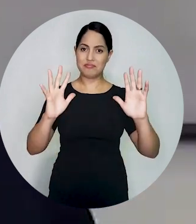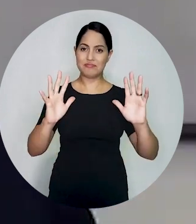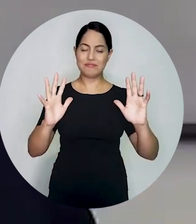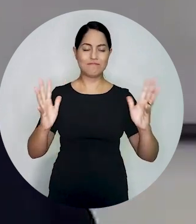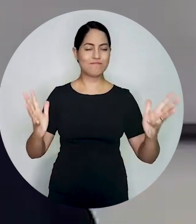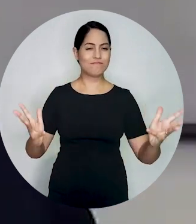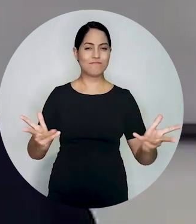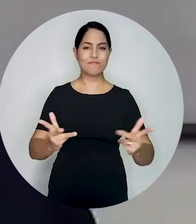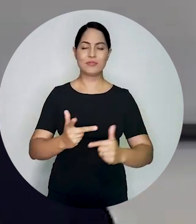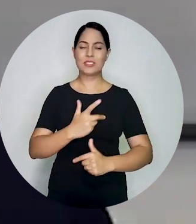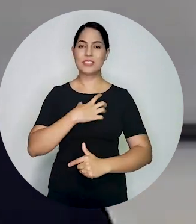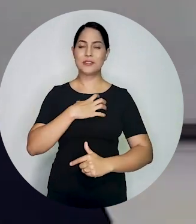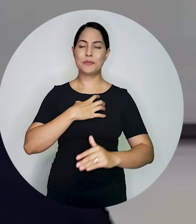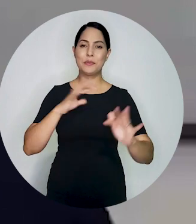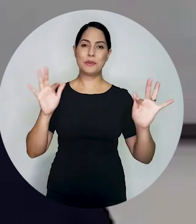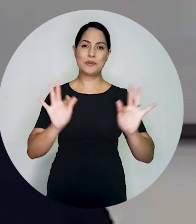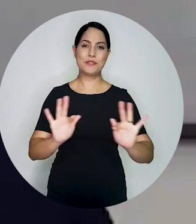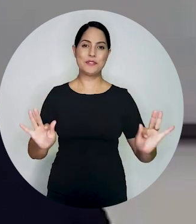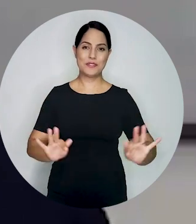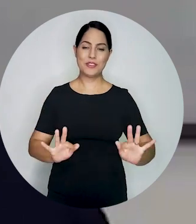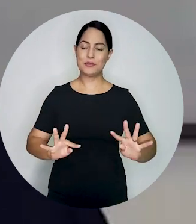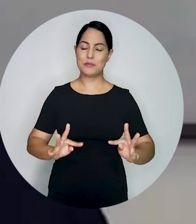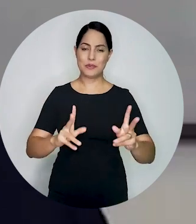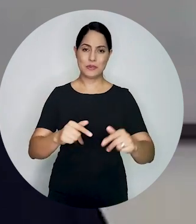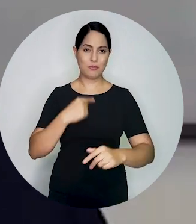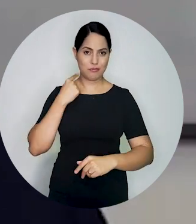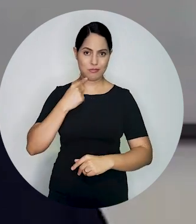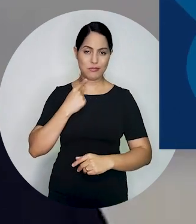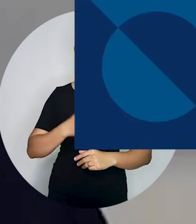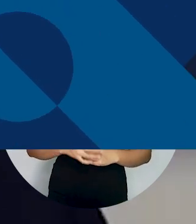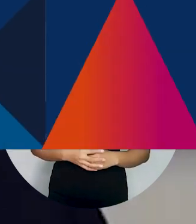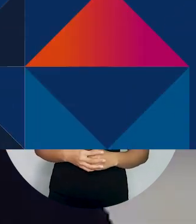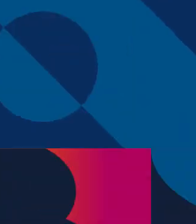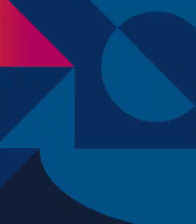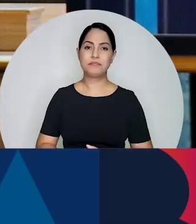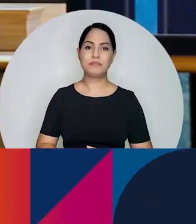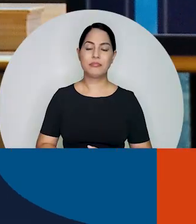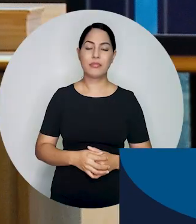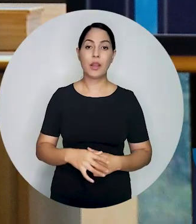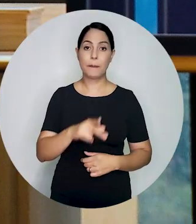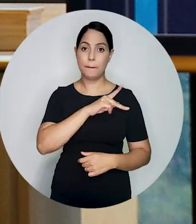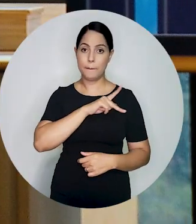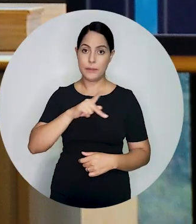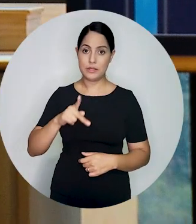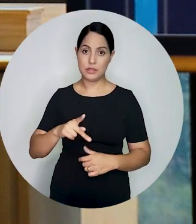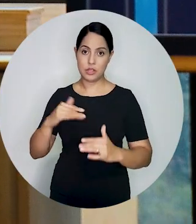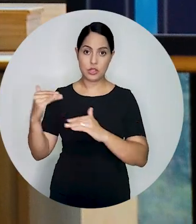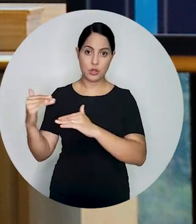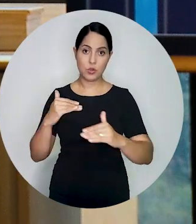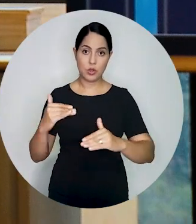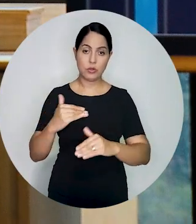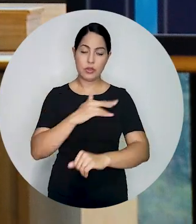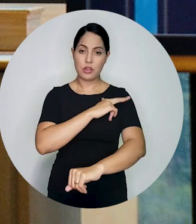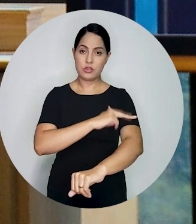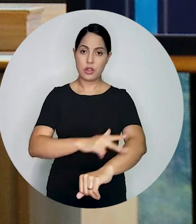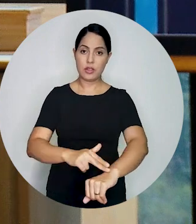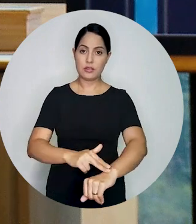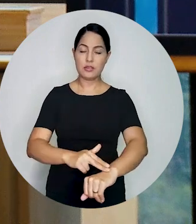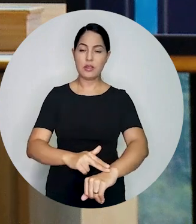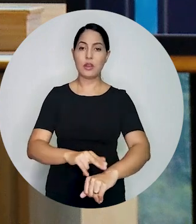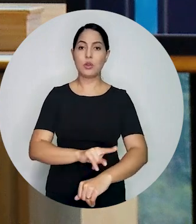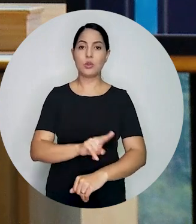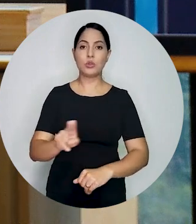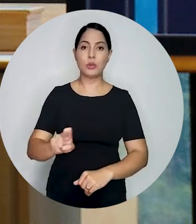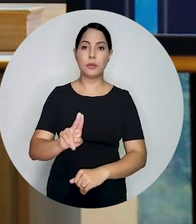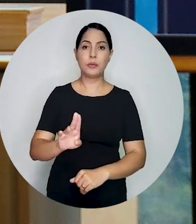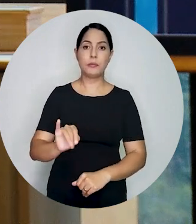sejam muito felizes para todos os advogados e advogadas de nosso estado. O O presidente da Comissão de Igualdade Racial da